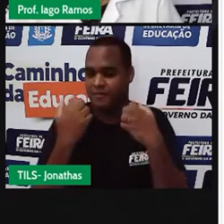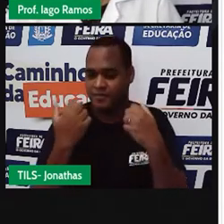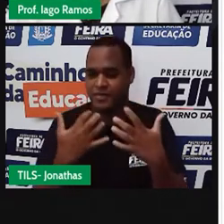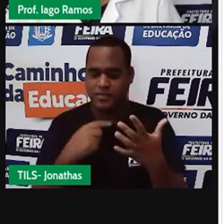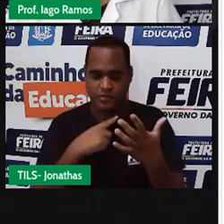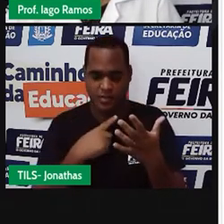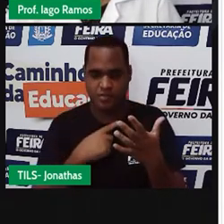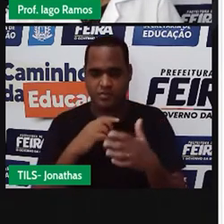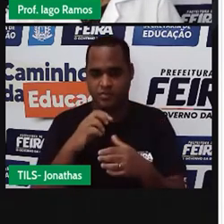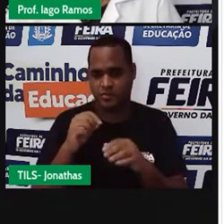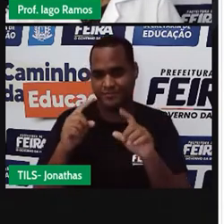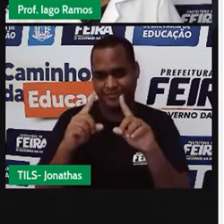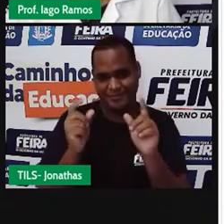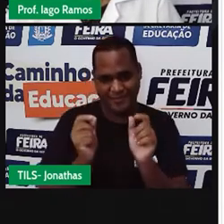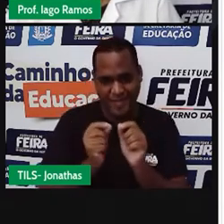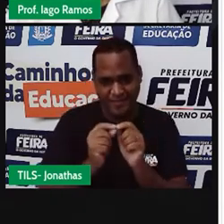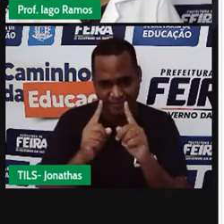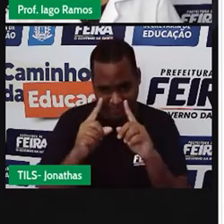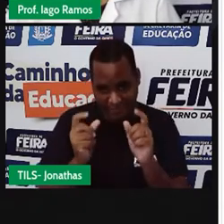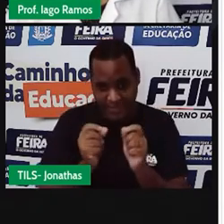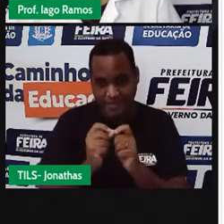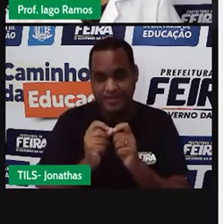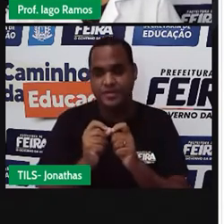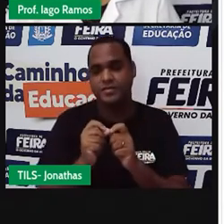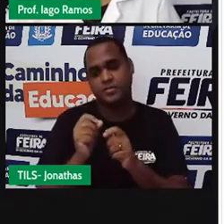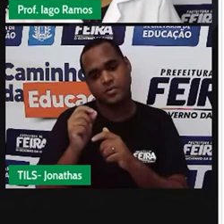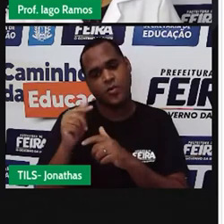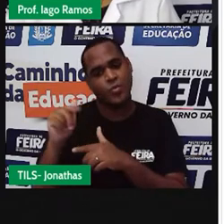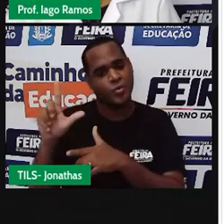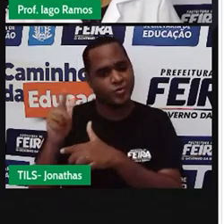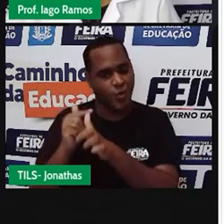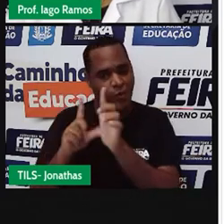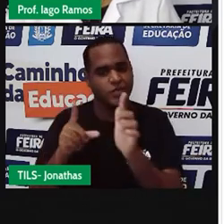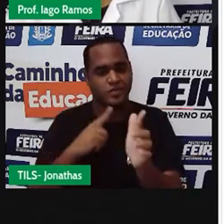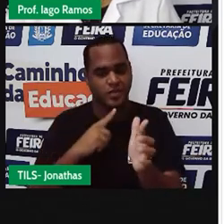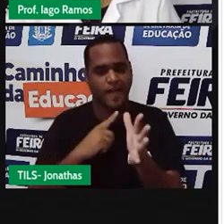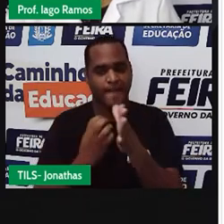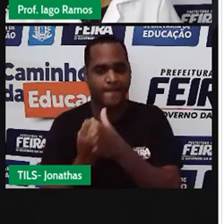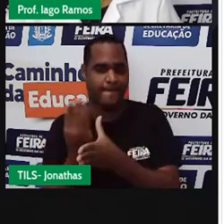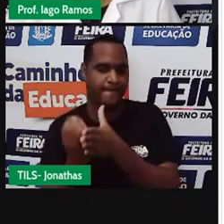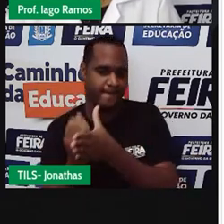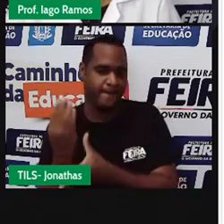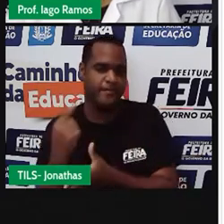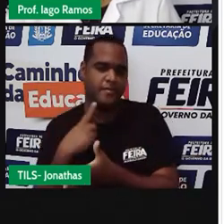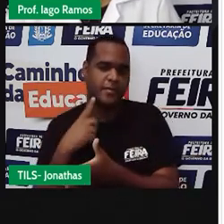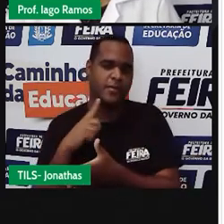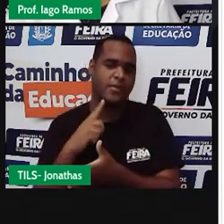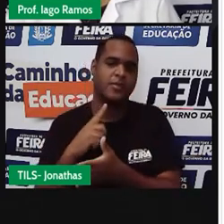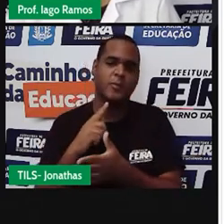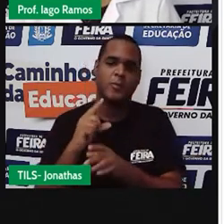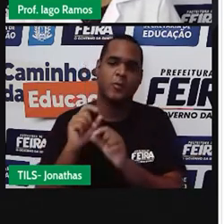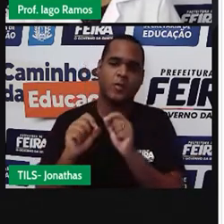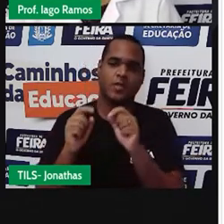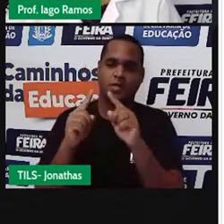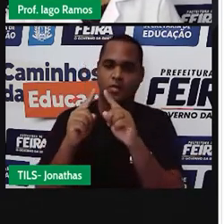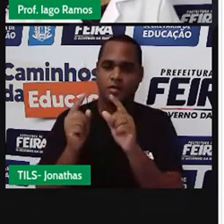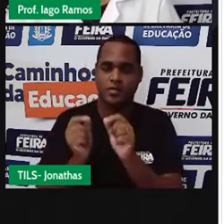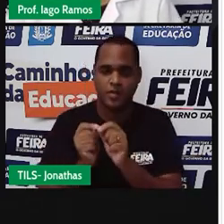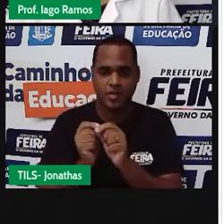parênteses e além dos parênteses podem aparecer os colchetes